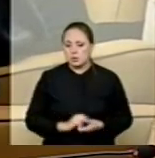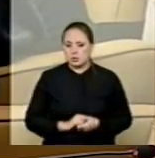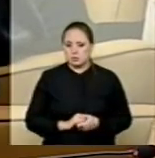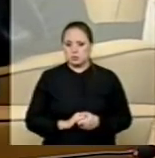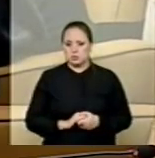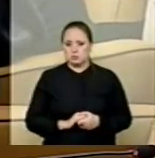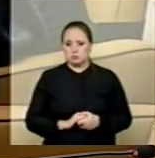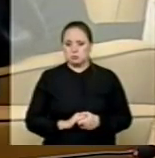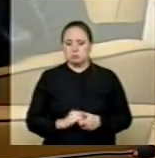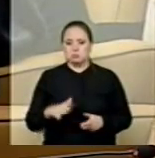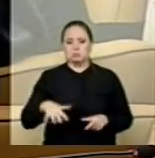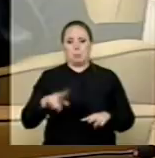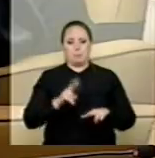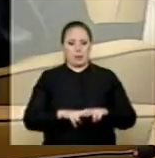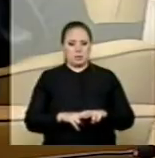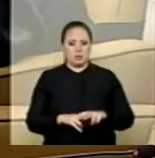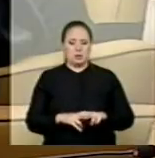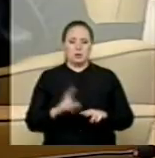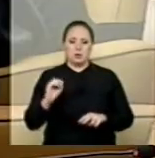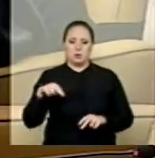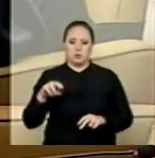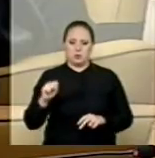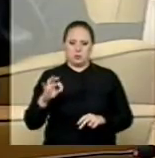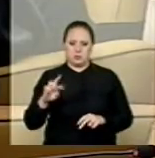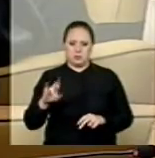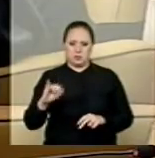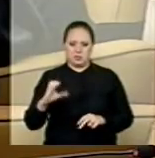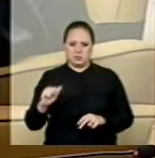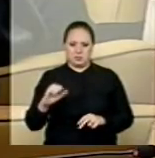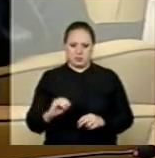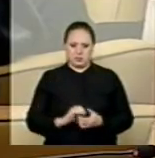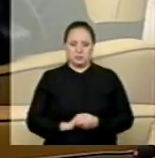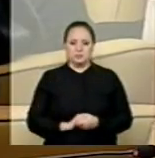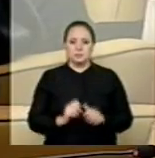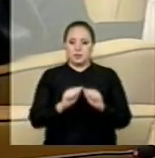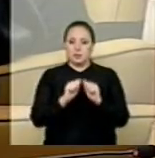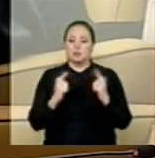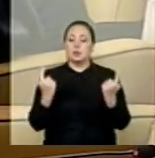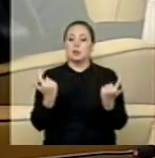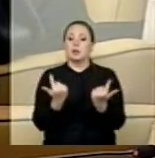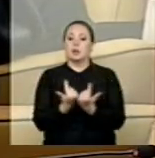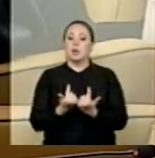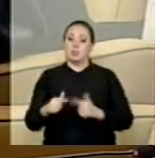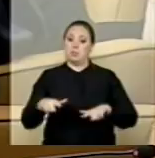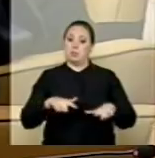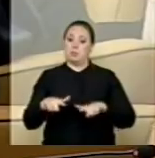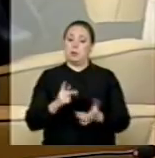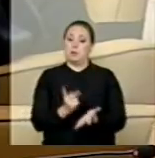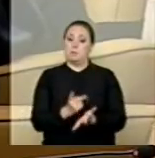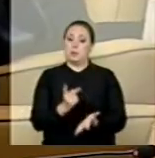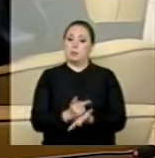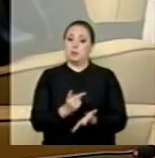e prisões. As assembleias legislativas que atuam sob escrutínio permanente